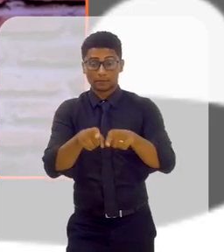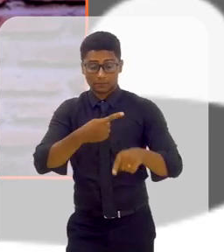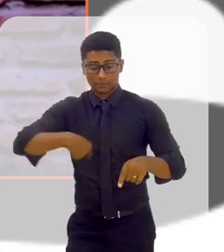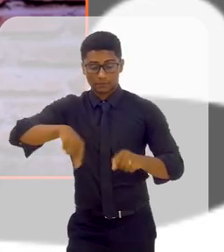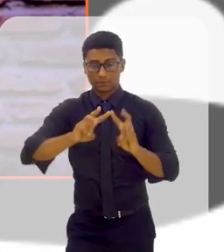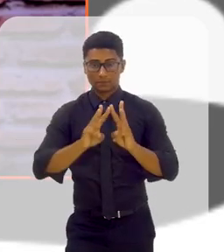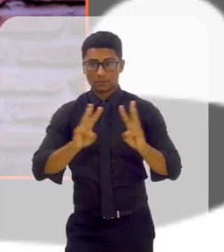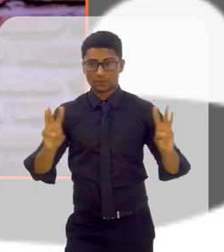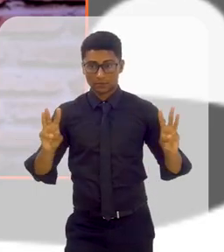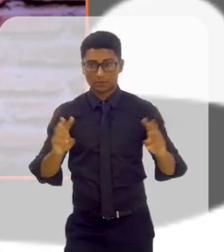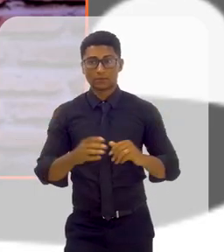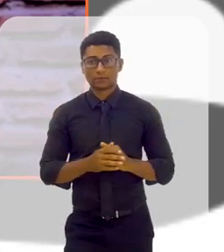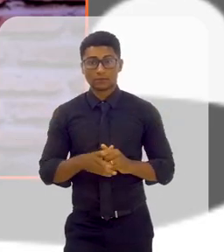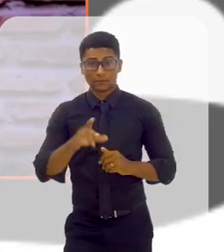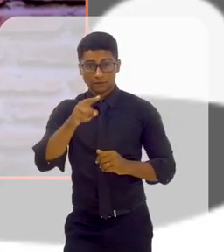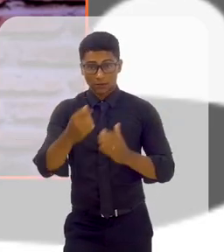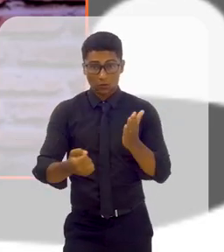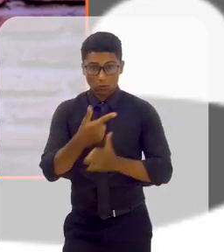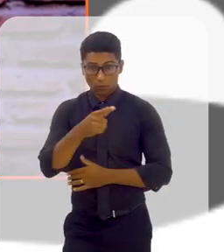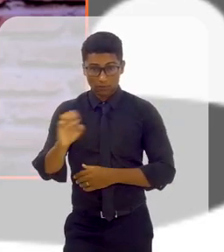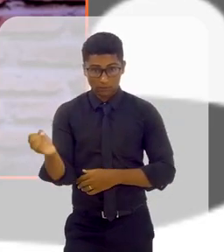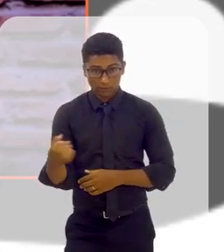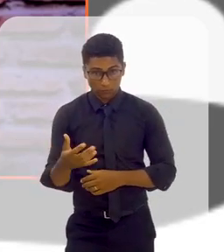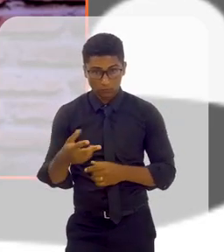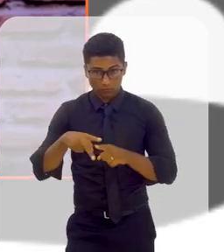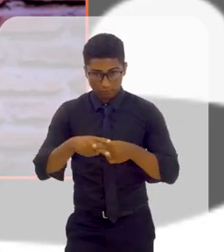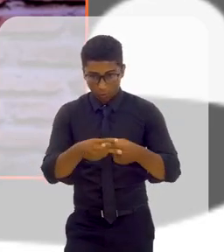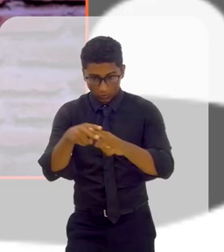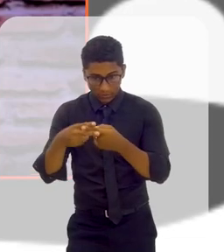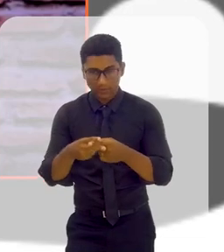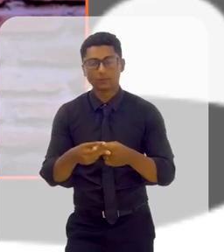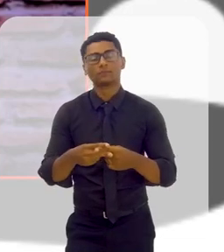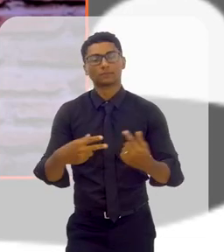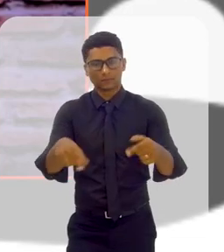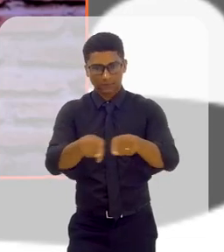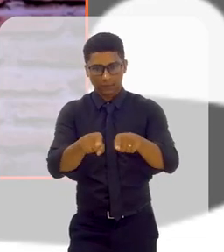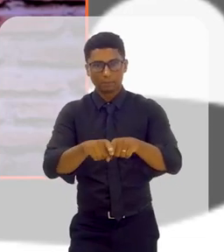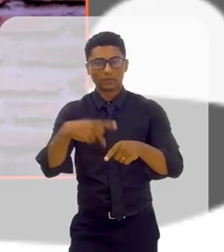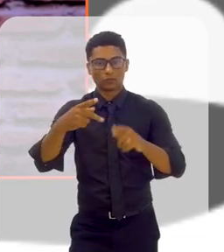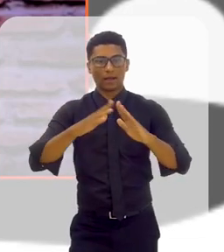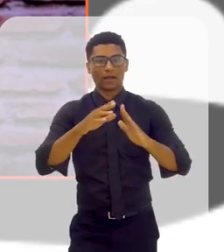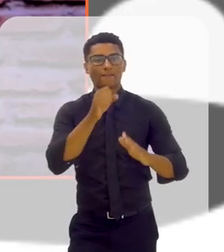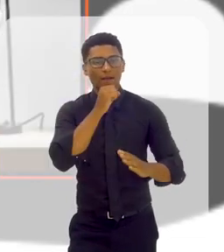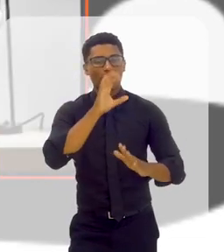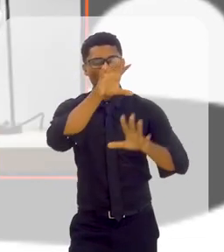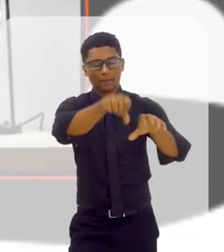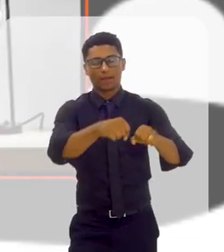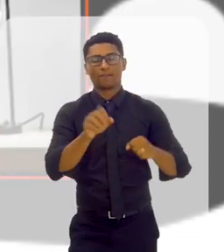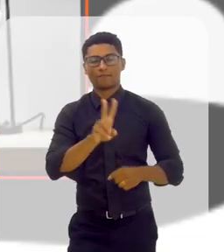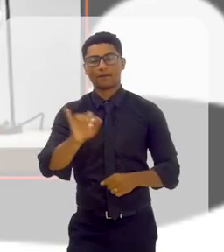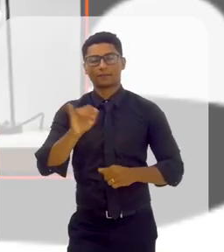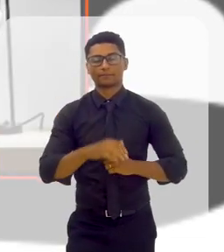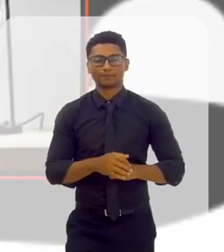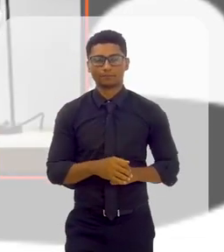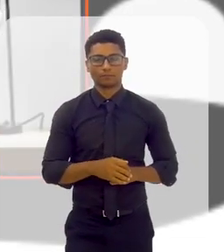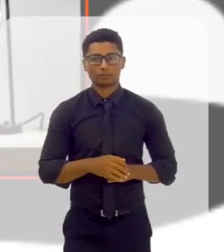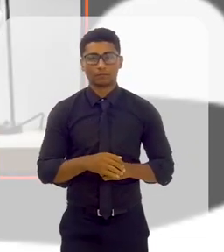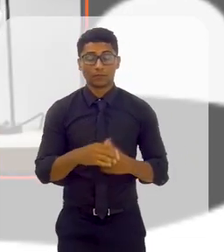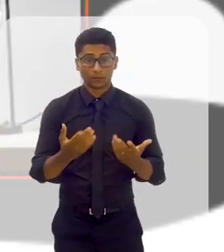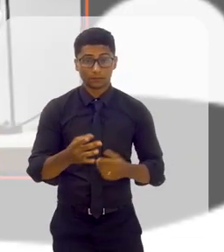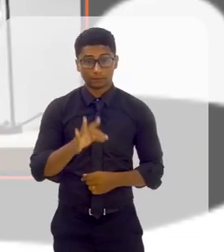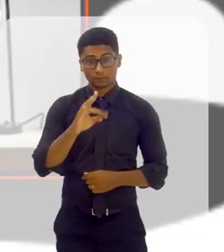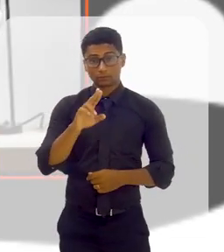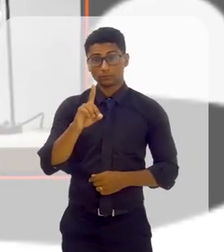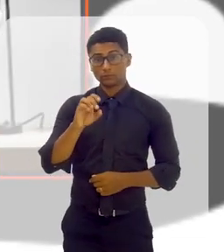no nosso site no momento da compra de um equipamento de remando faturado da tudo bônus então na tudo bônus que é o seu braço